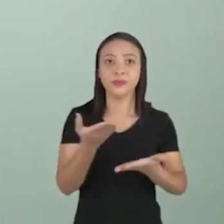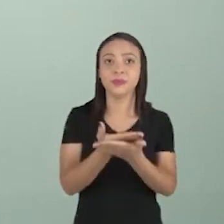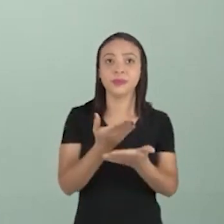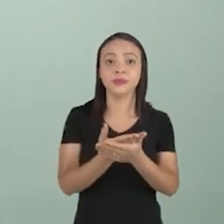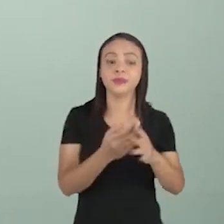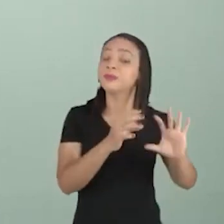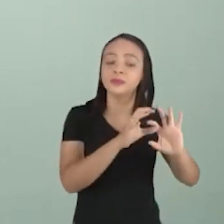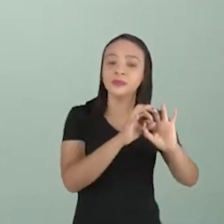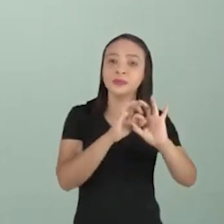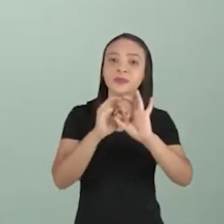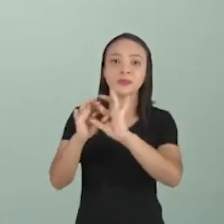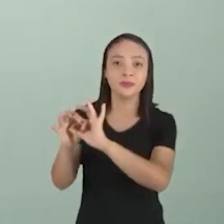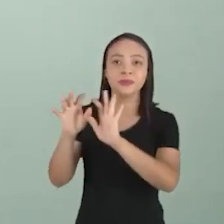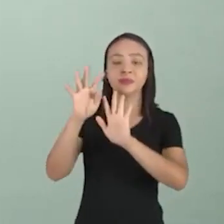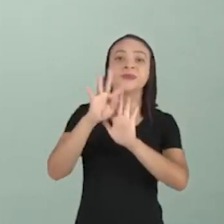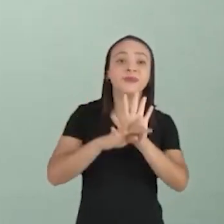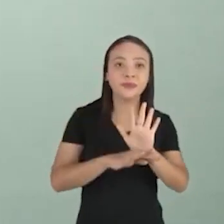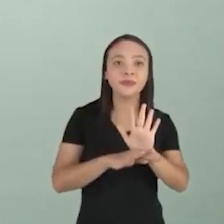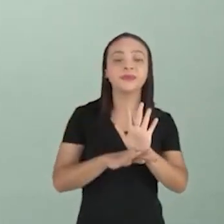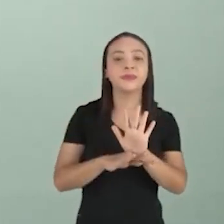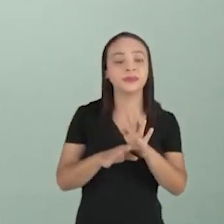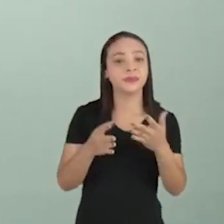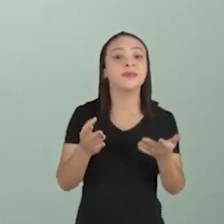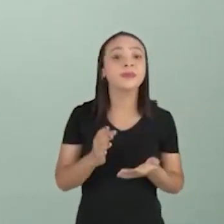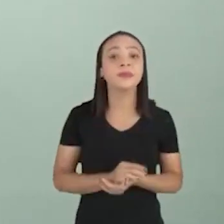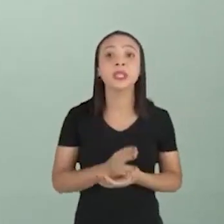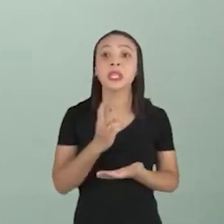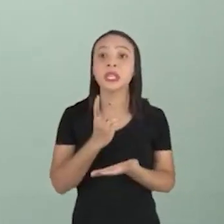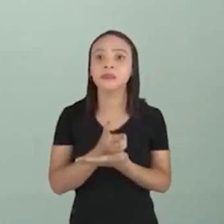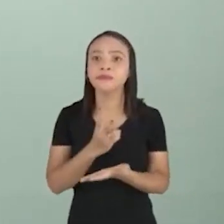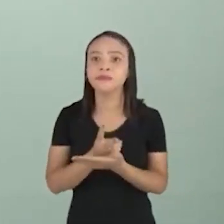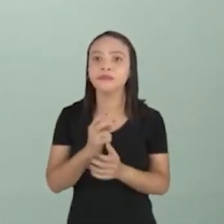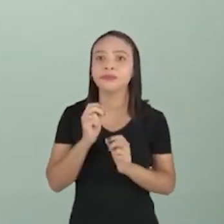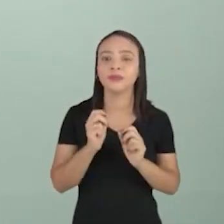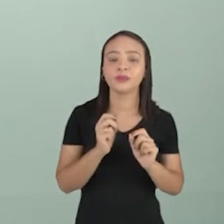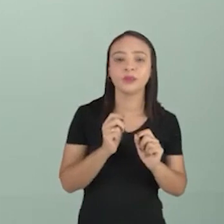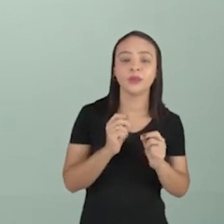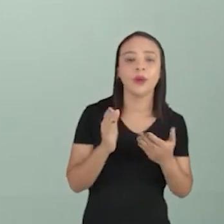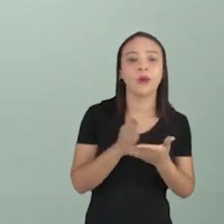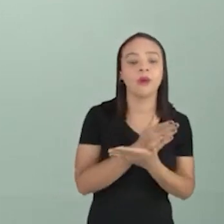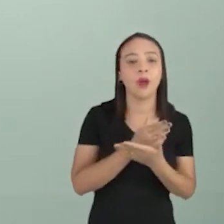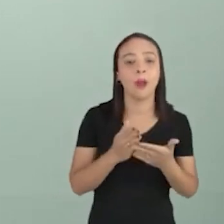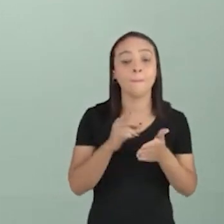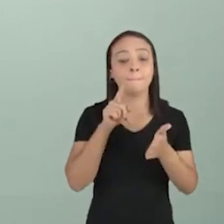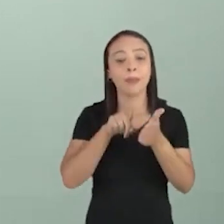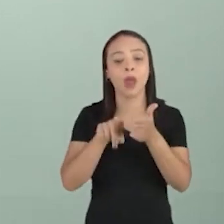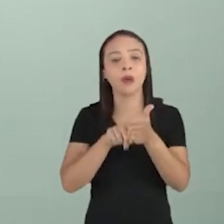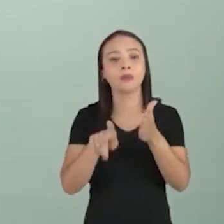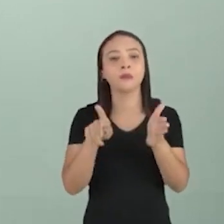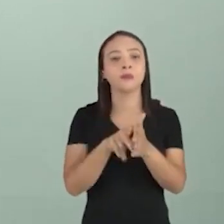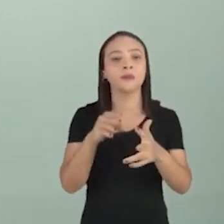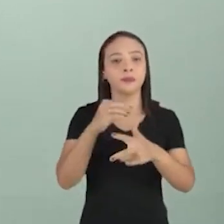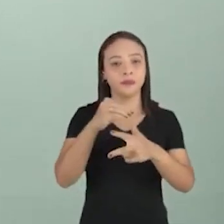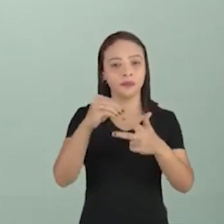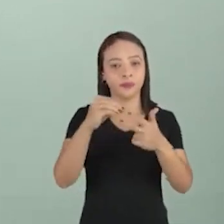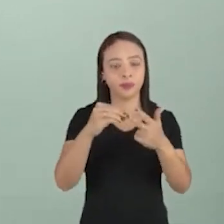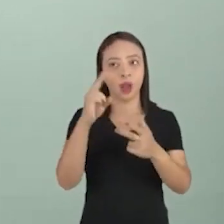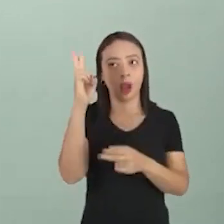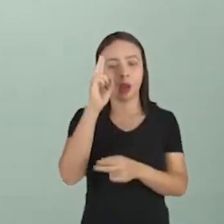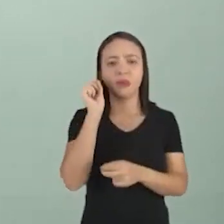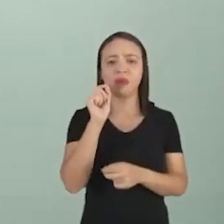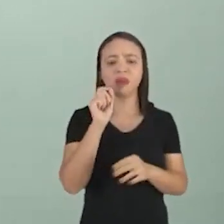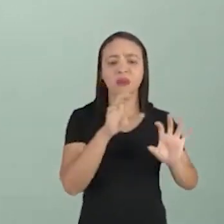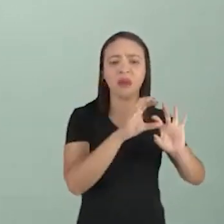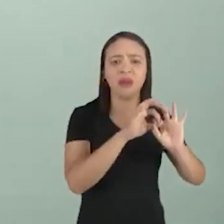é coesão textual, sempre voltando para algumas questões do Enem. Lembrando que o que é a